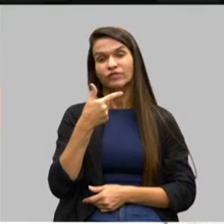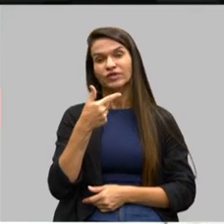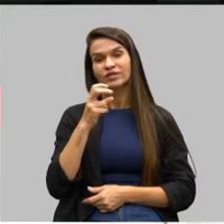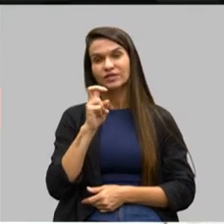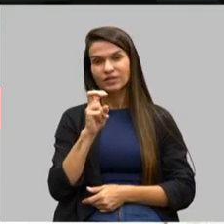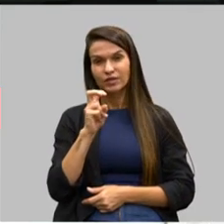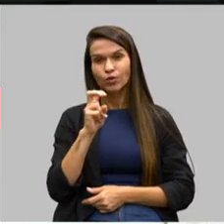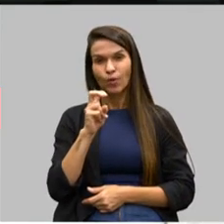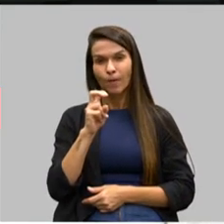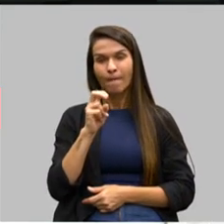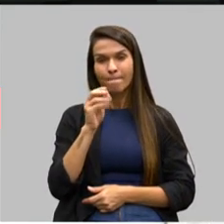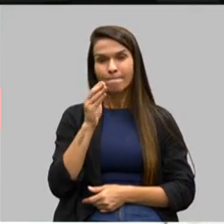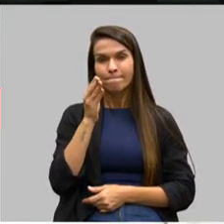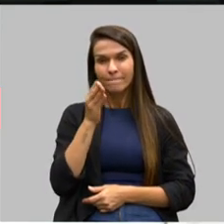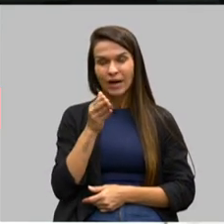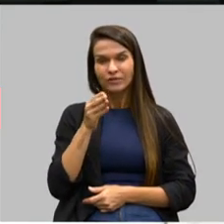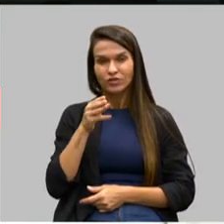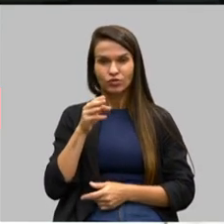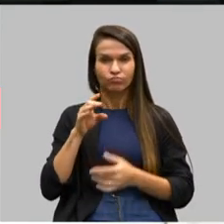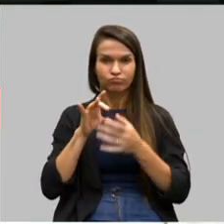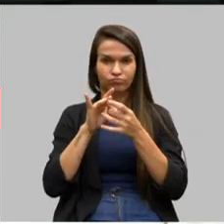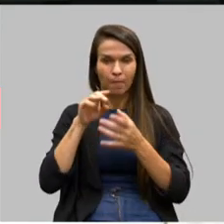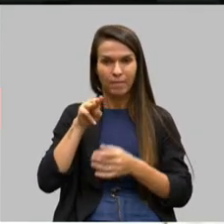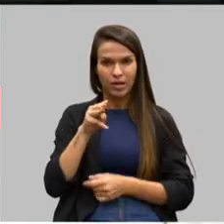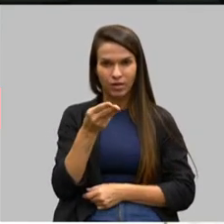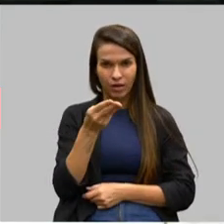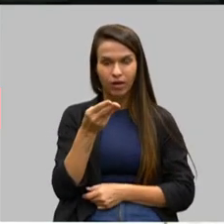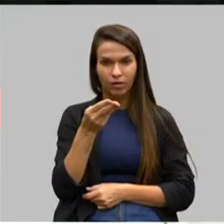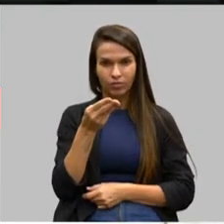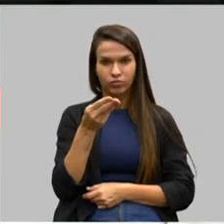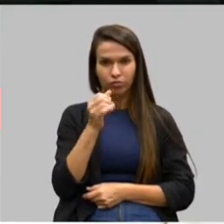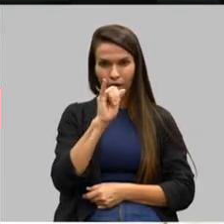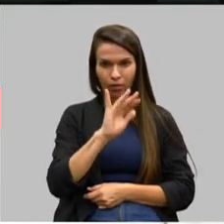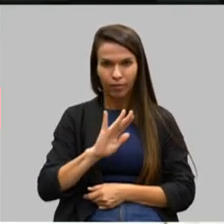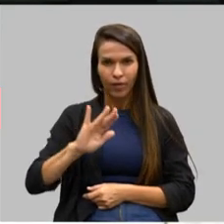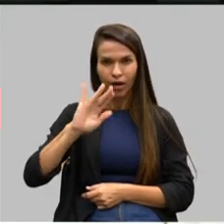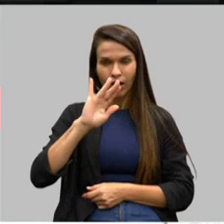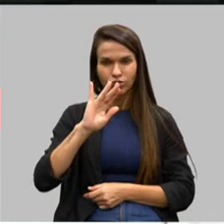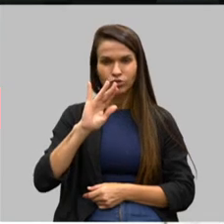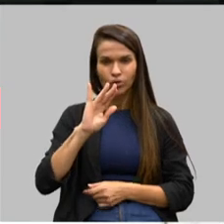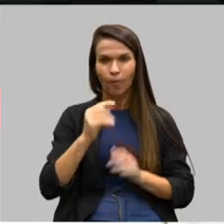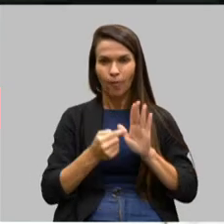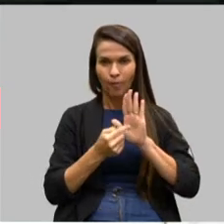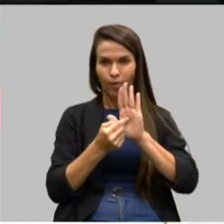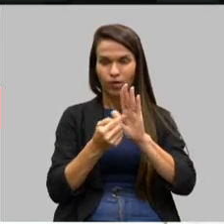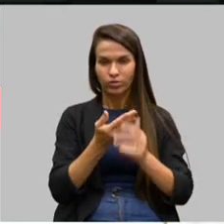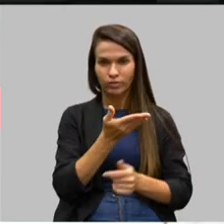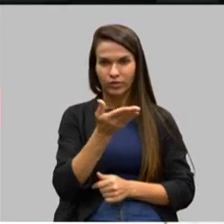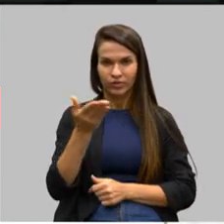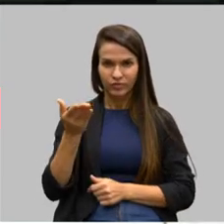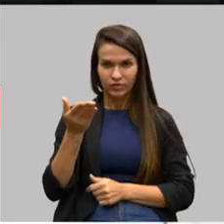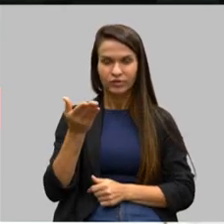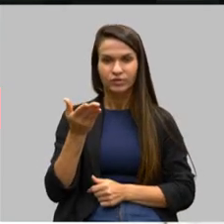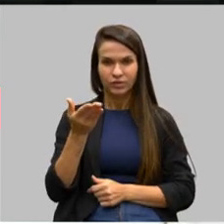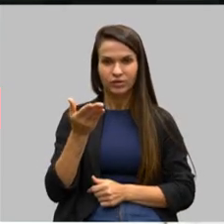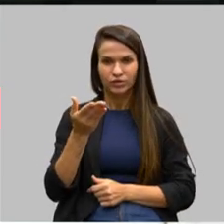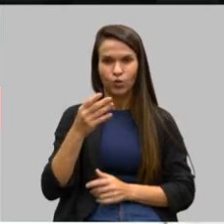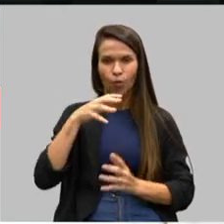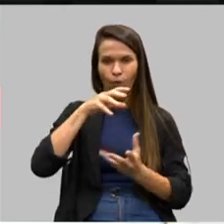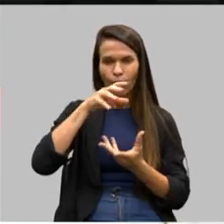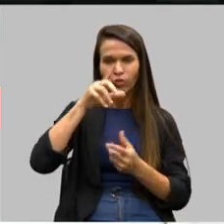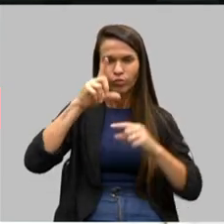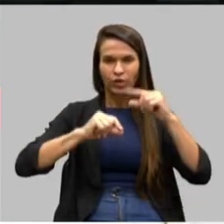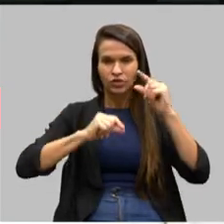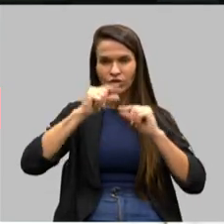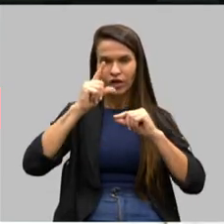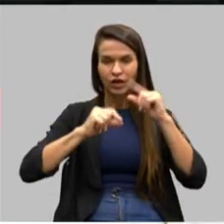425 partes por milhão. A figura que eu projeto para vocês, o globo com uma estrelinha verde no